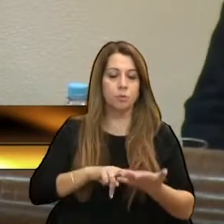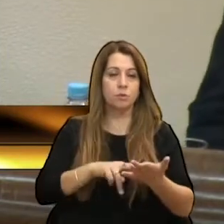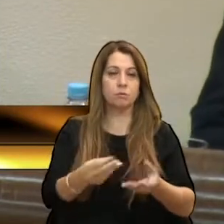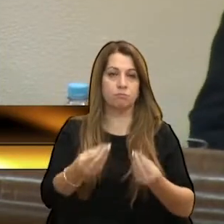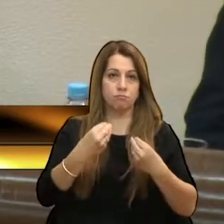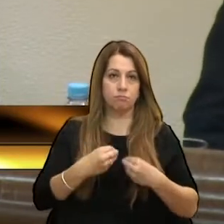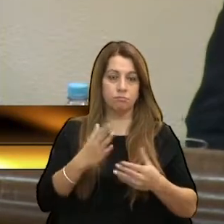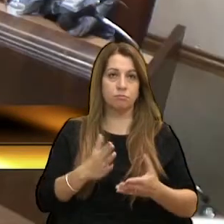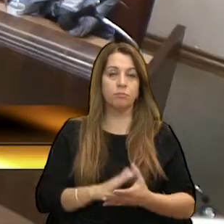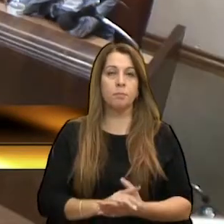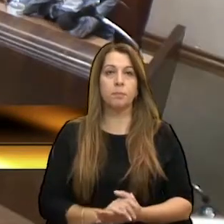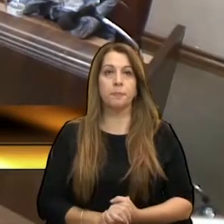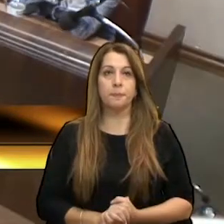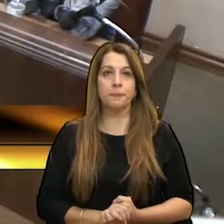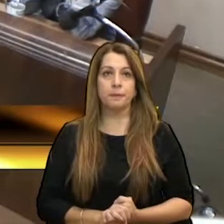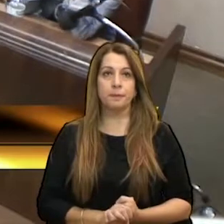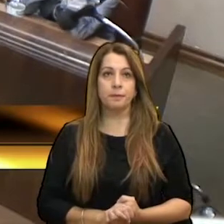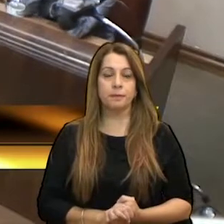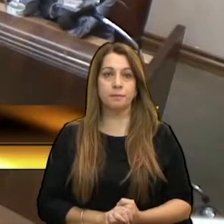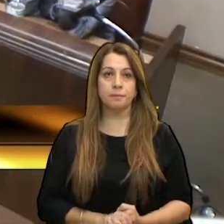correspondências recebidas.